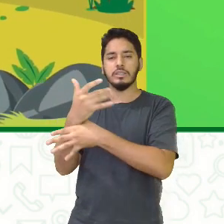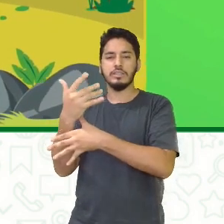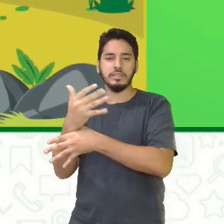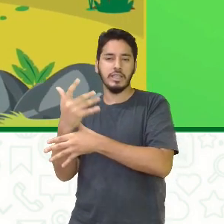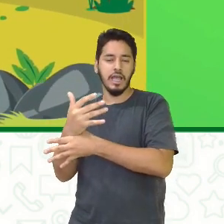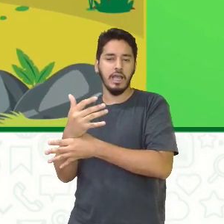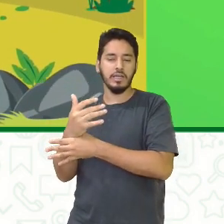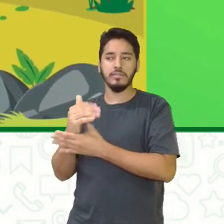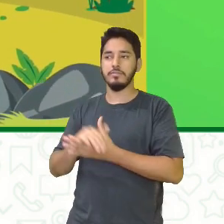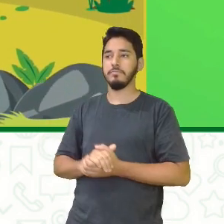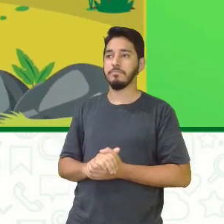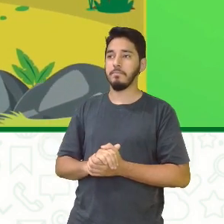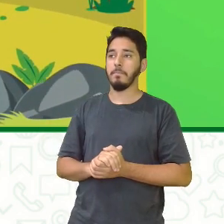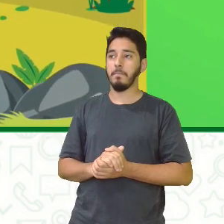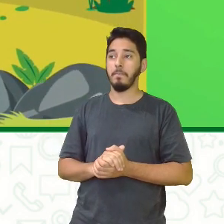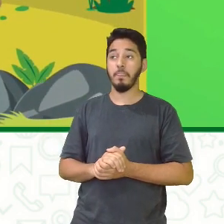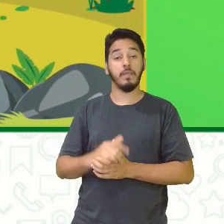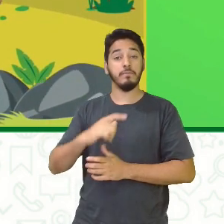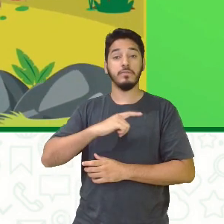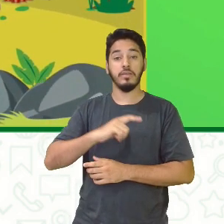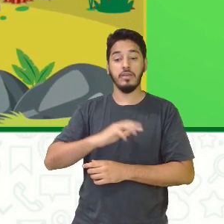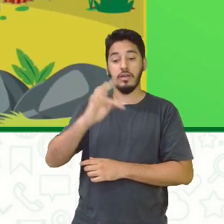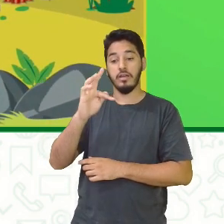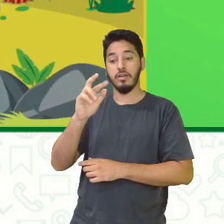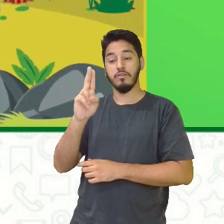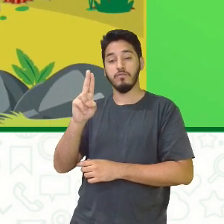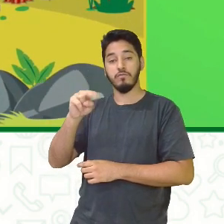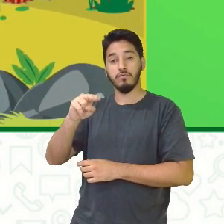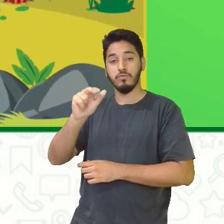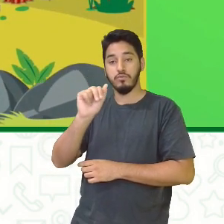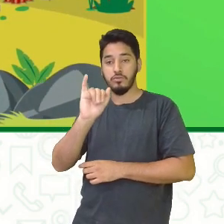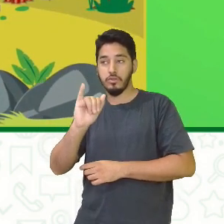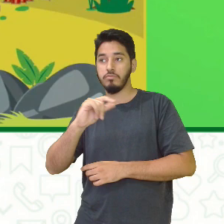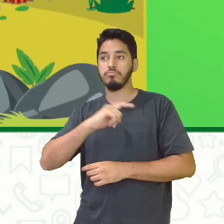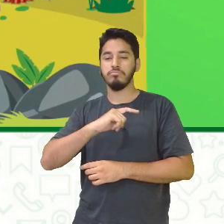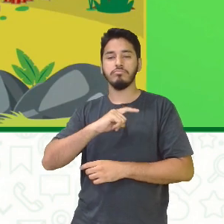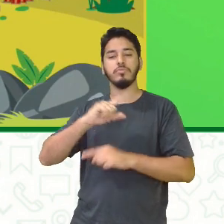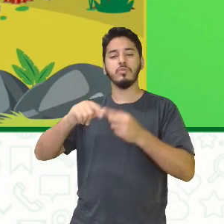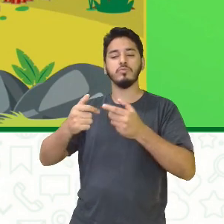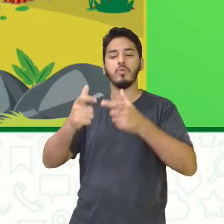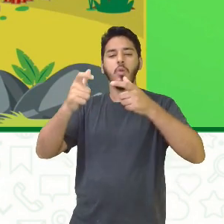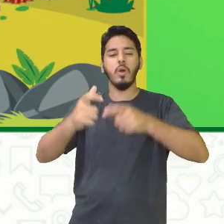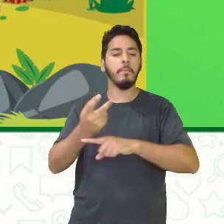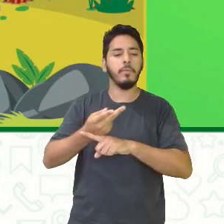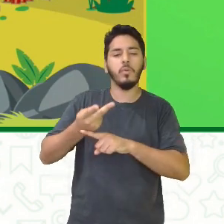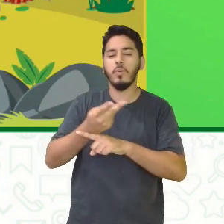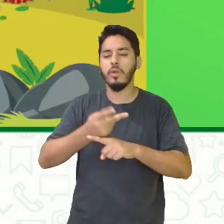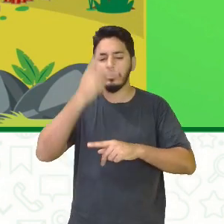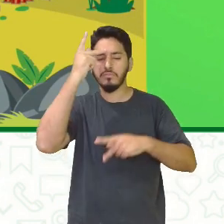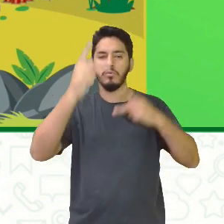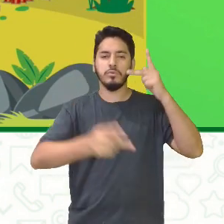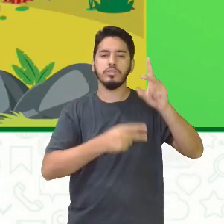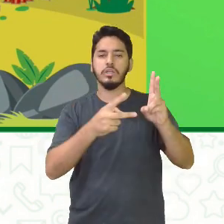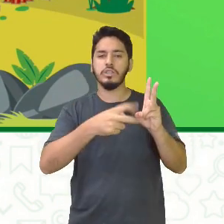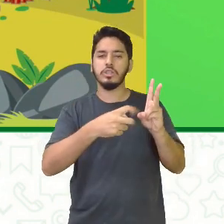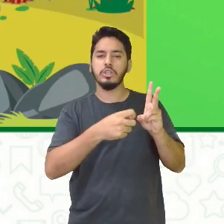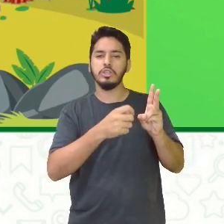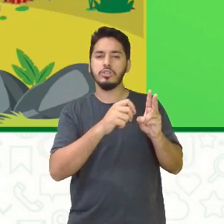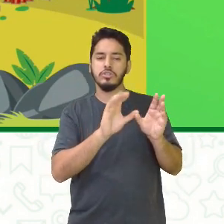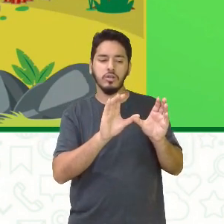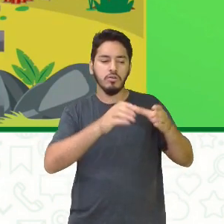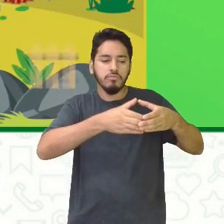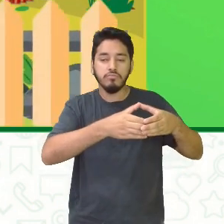A Fundação Nacional do Índio, a FUNAI, tem equipes destinadas a localizar essas populações indígenas isoladas